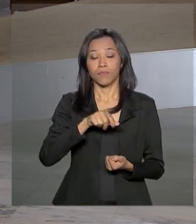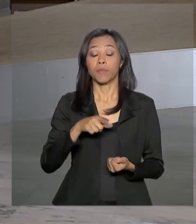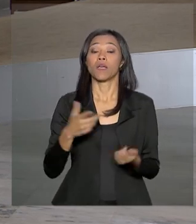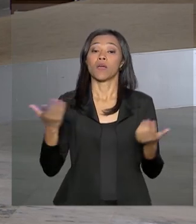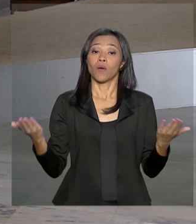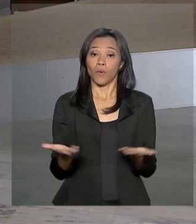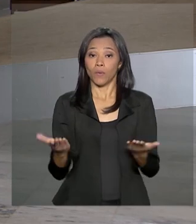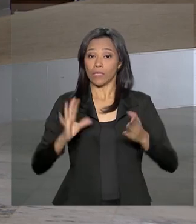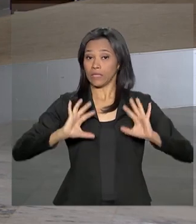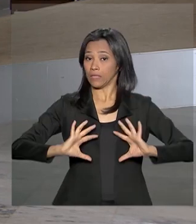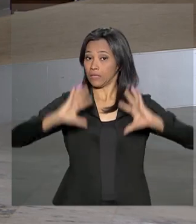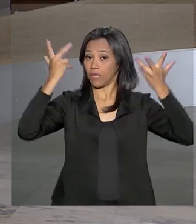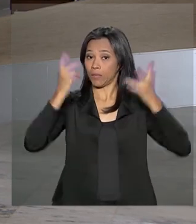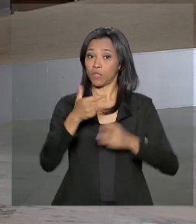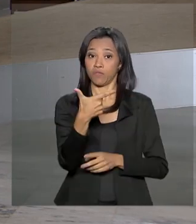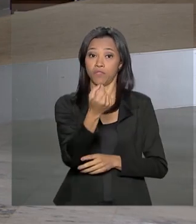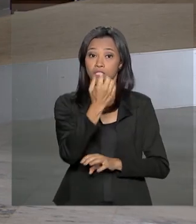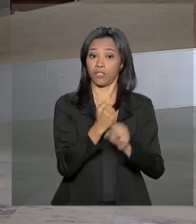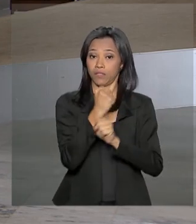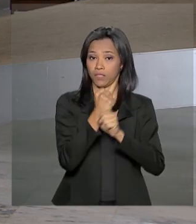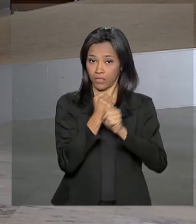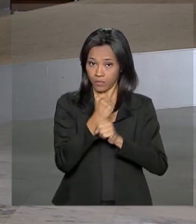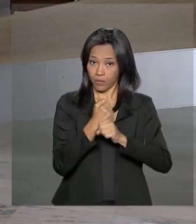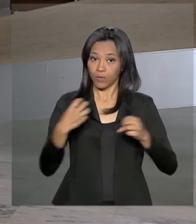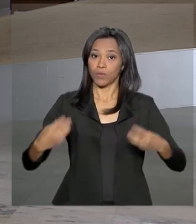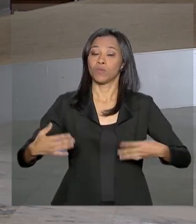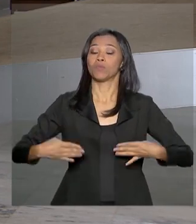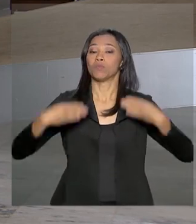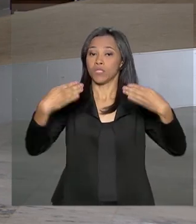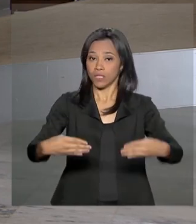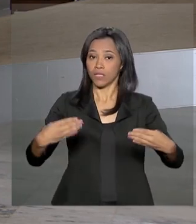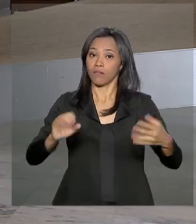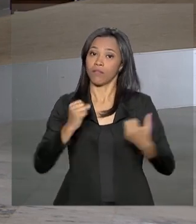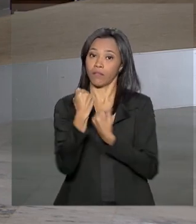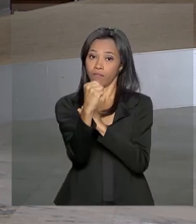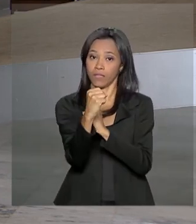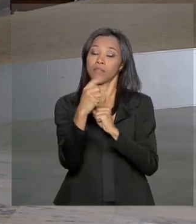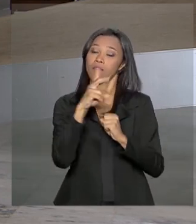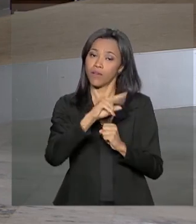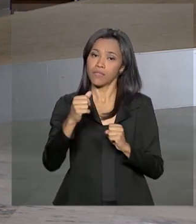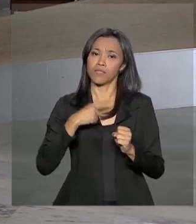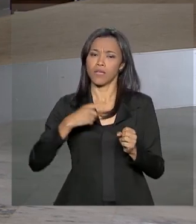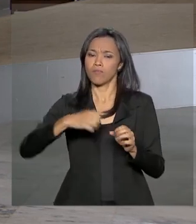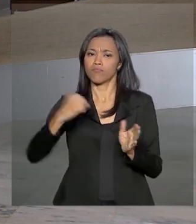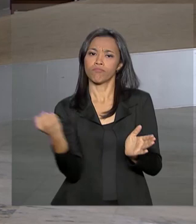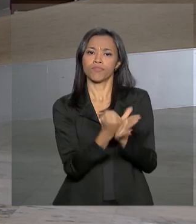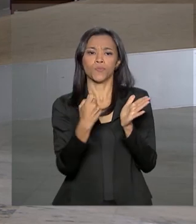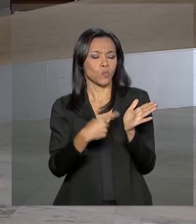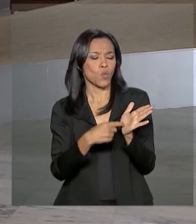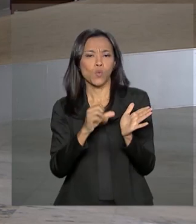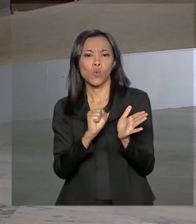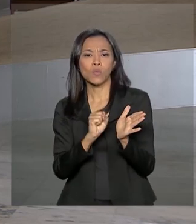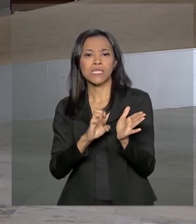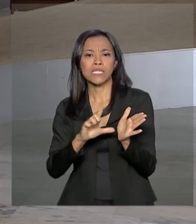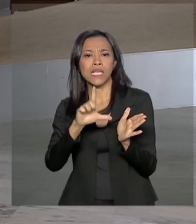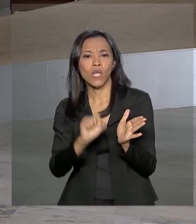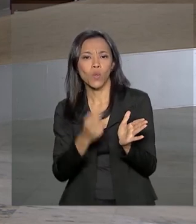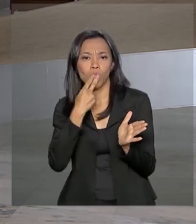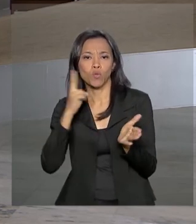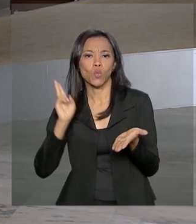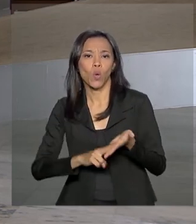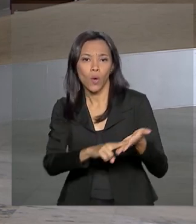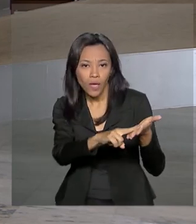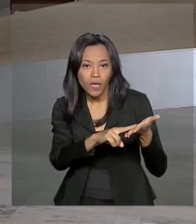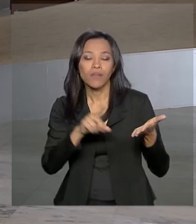dos 20 anos do ministério da defesa será lançado um selo comemorativo pelos correios e também serão entregues medalhas da